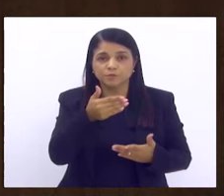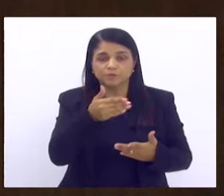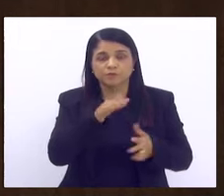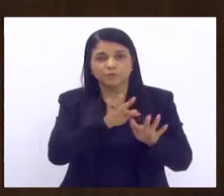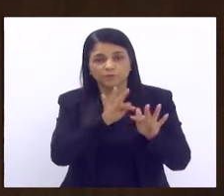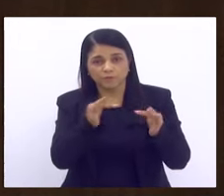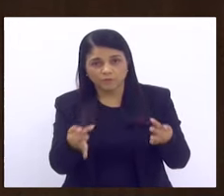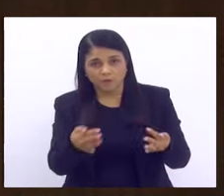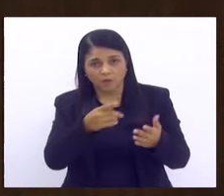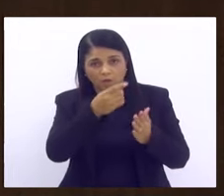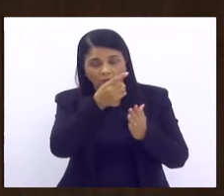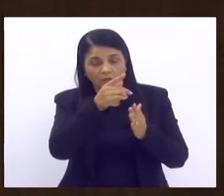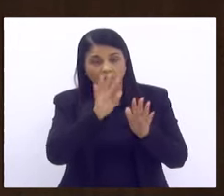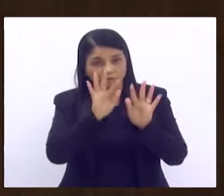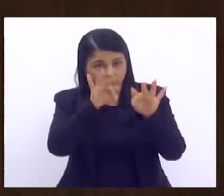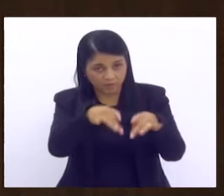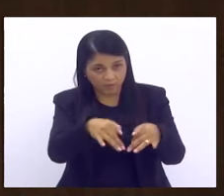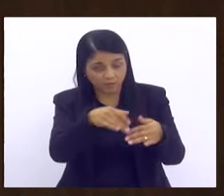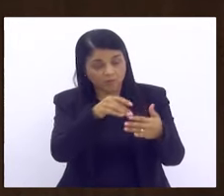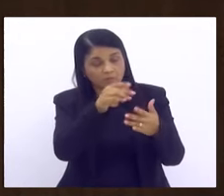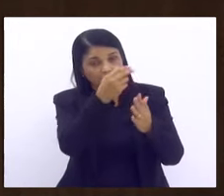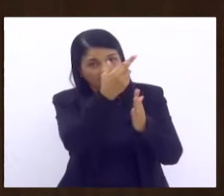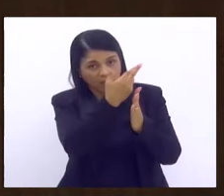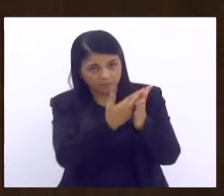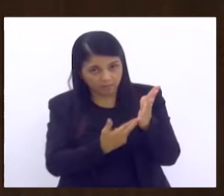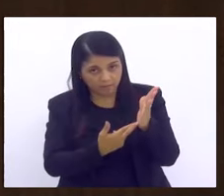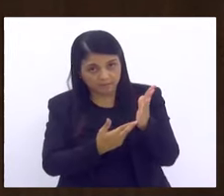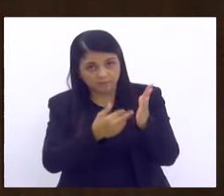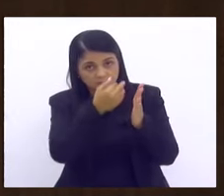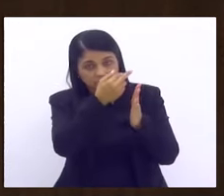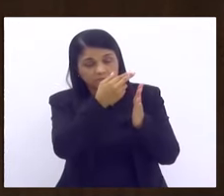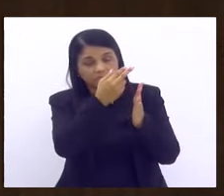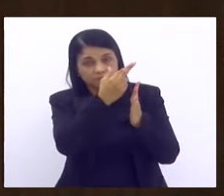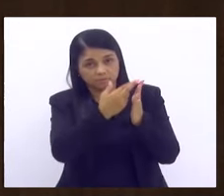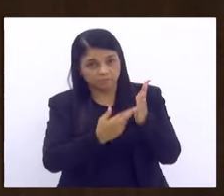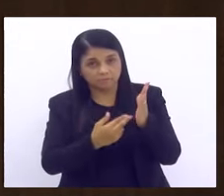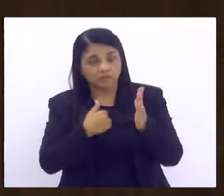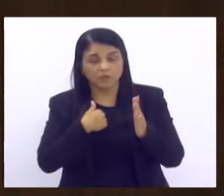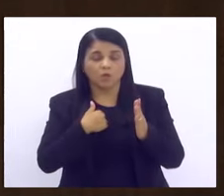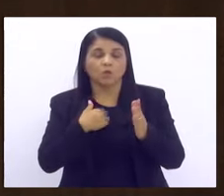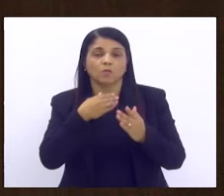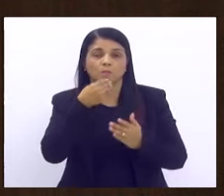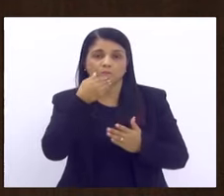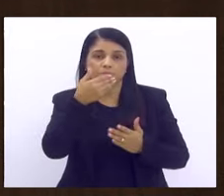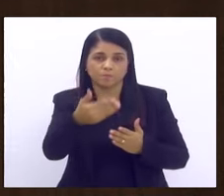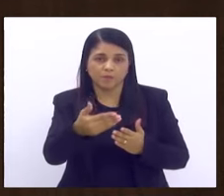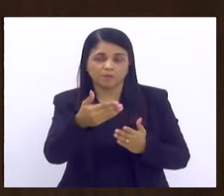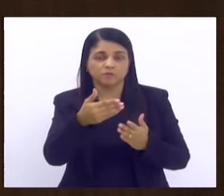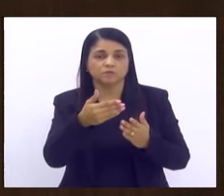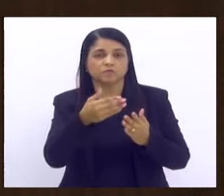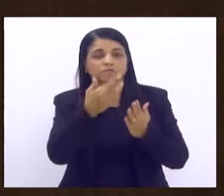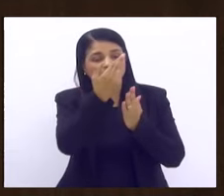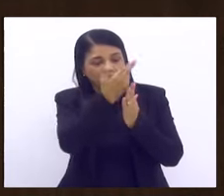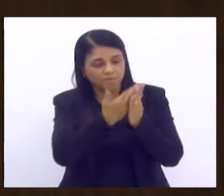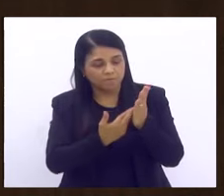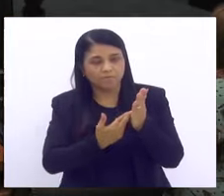de redação. Se não pediu, eu estou como parecerista solicitando forma final de